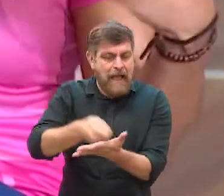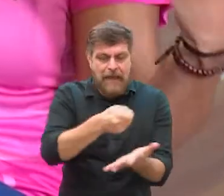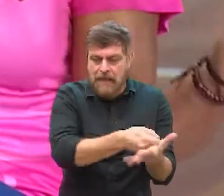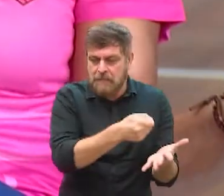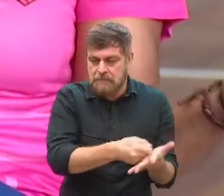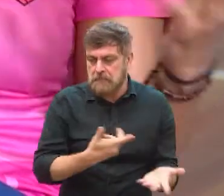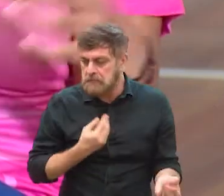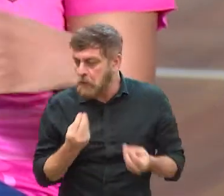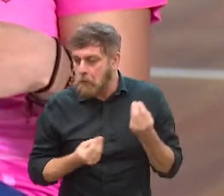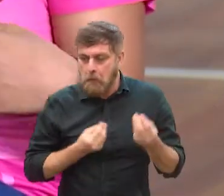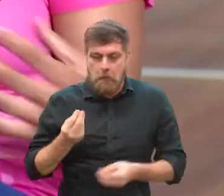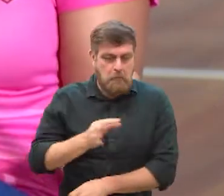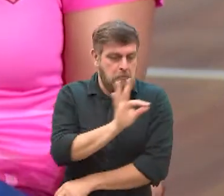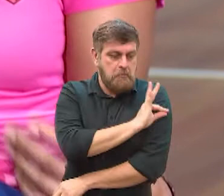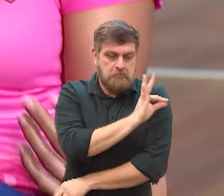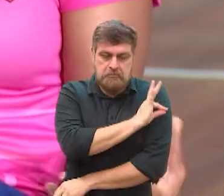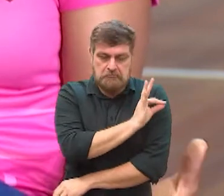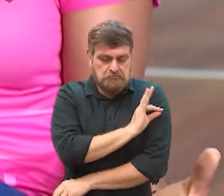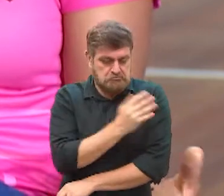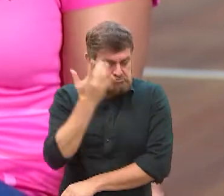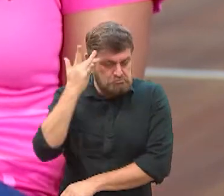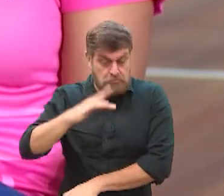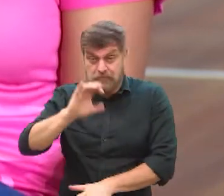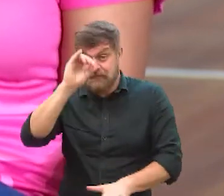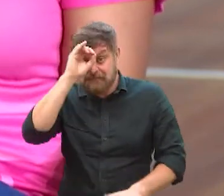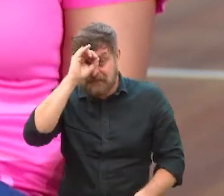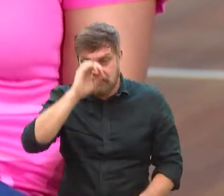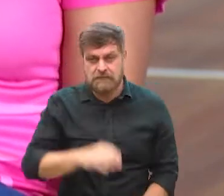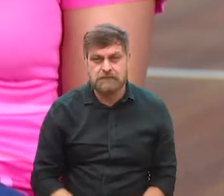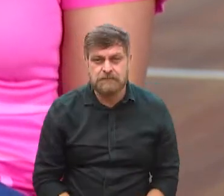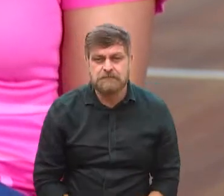coisa, prefeitura entra, eu não entendo muito bem.